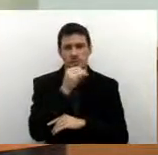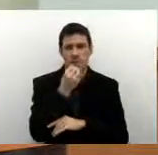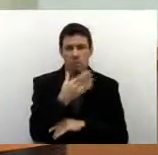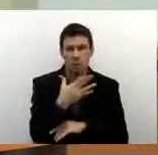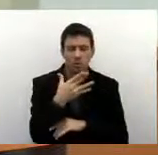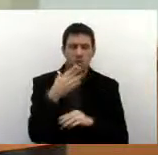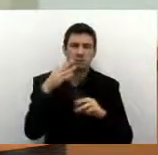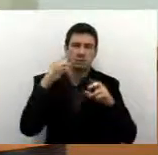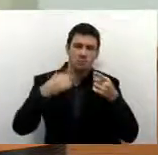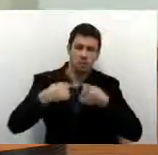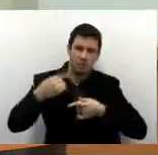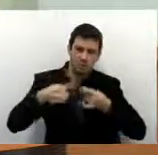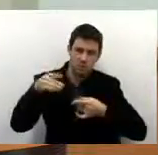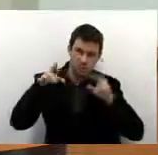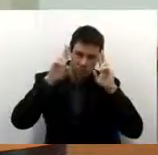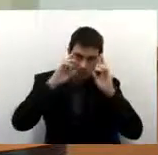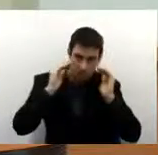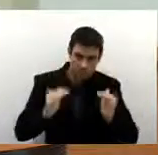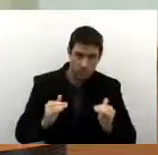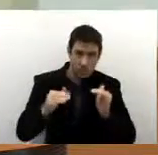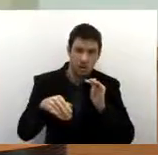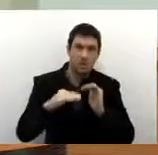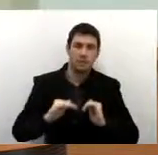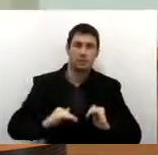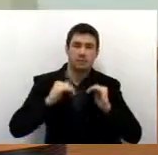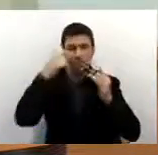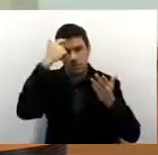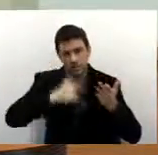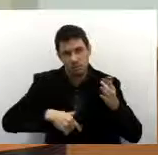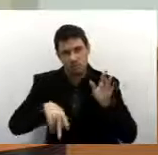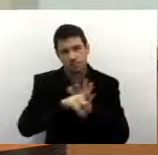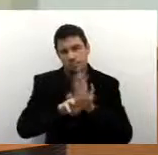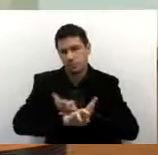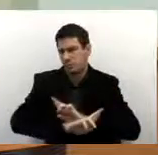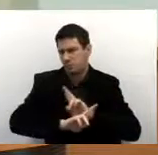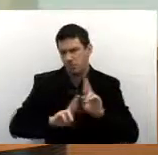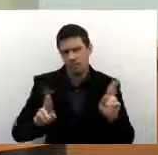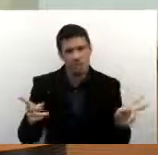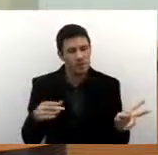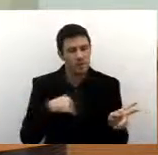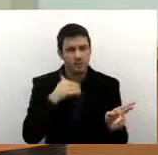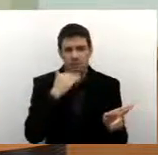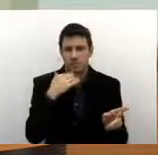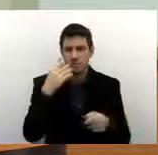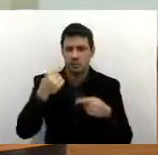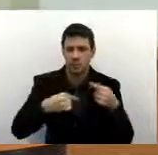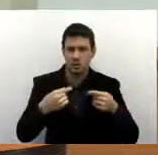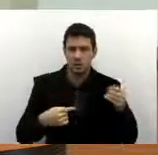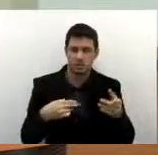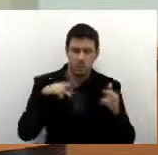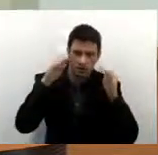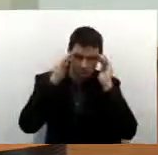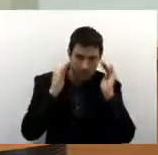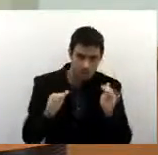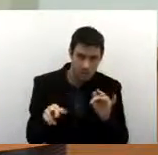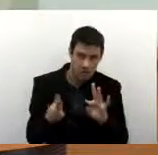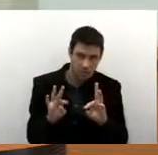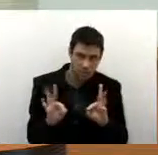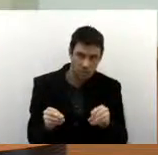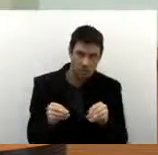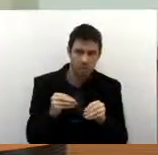é o respeito ao ser humano, independente de divergência política ou não, e isso Vossa Excelência sabe fazer muito bem, respeitando todos os vereadores dessa